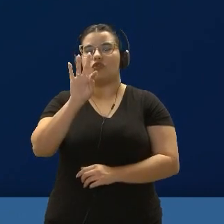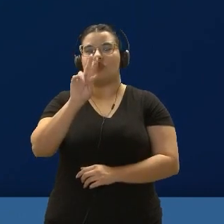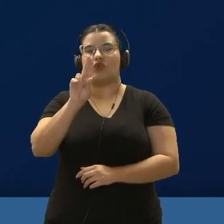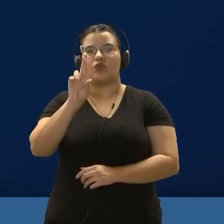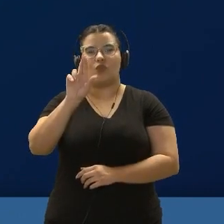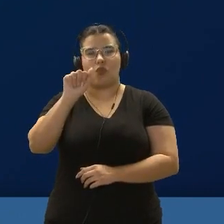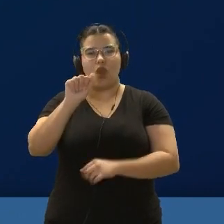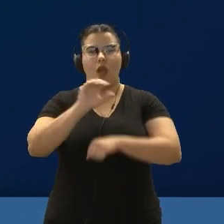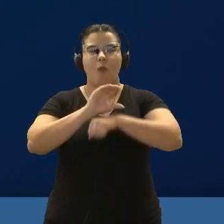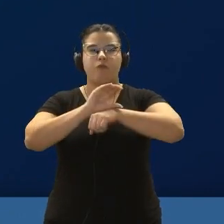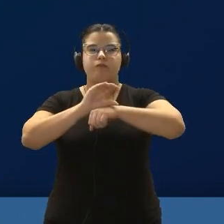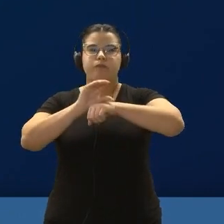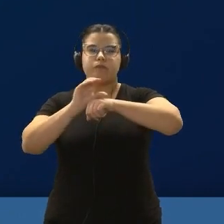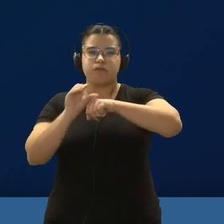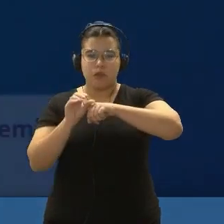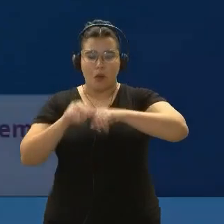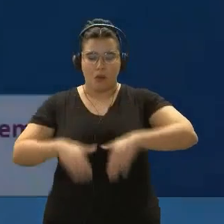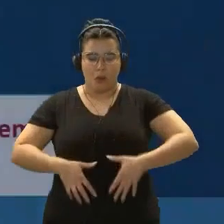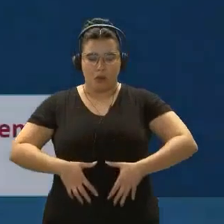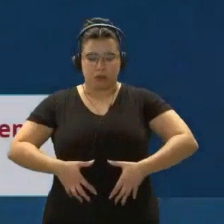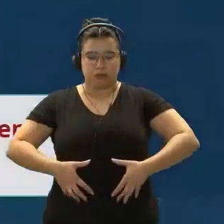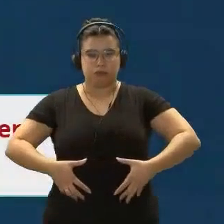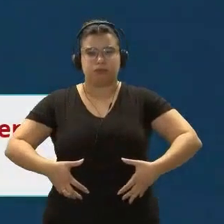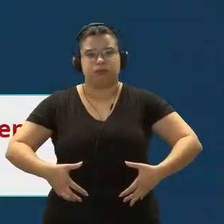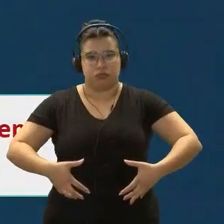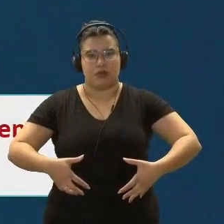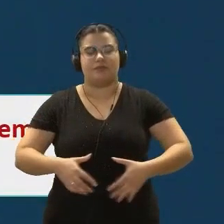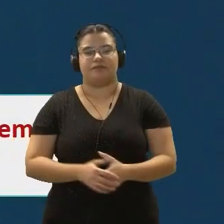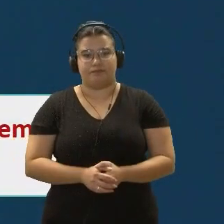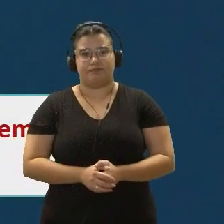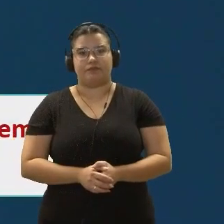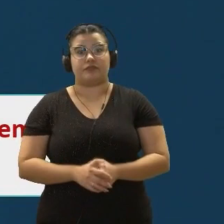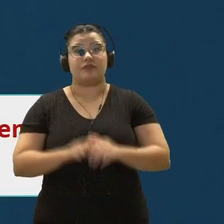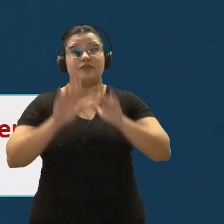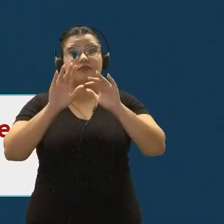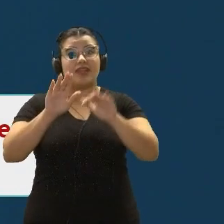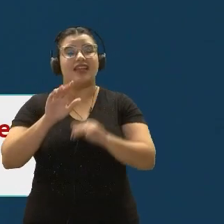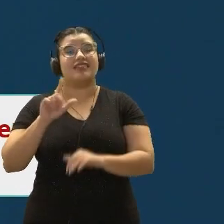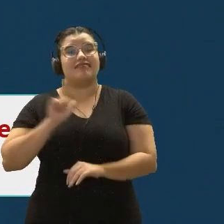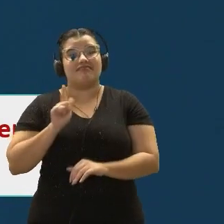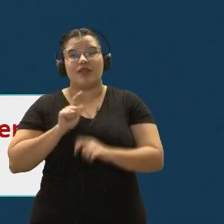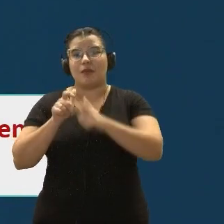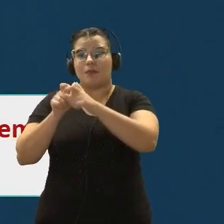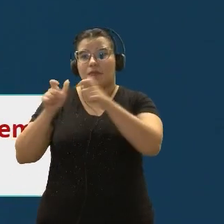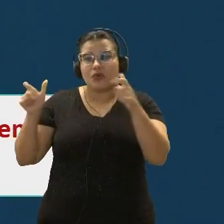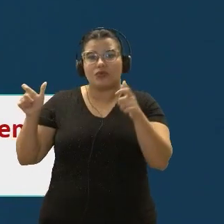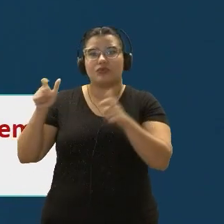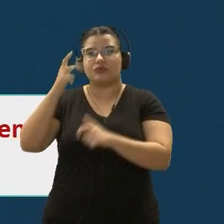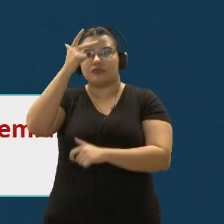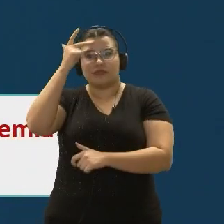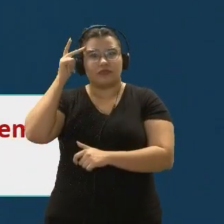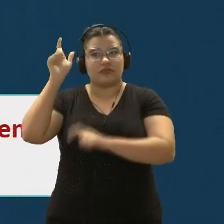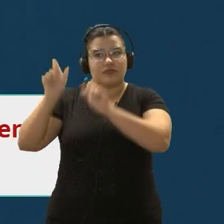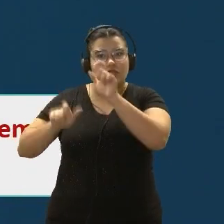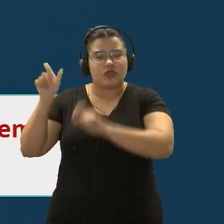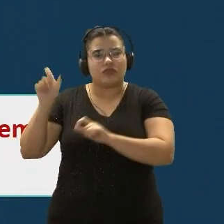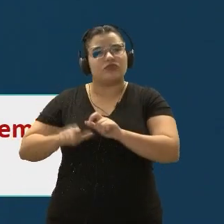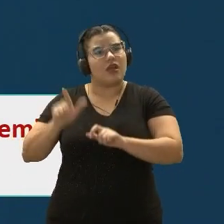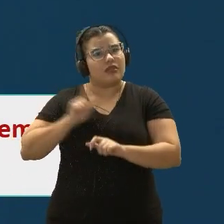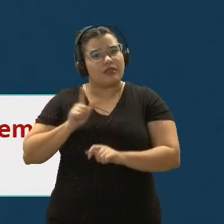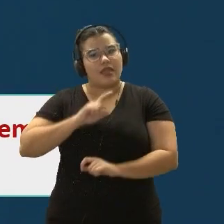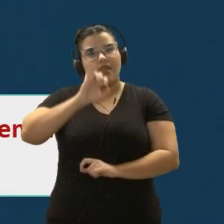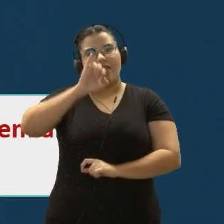podem ter alteração do MC, mas principalmente, muitos pacientes têm índice de massa corporal normal, o que